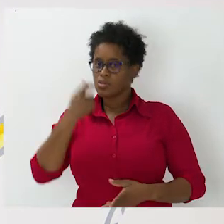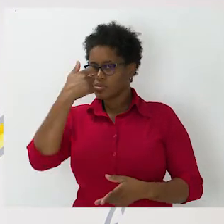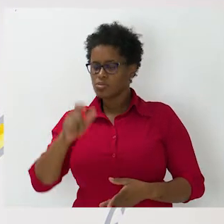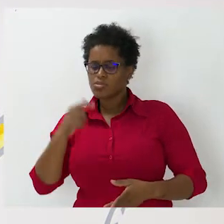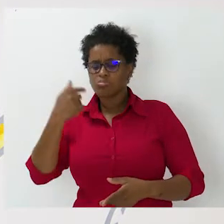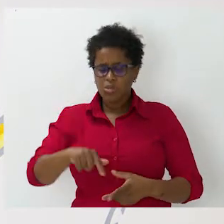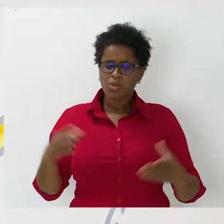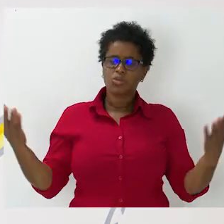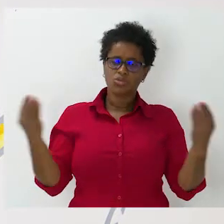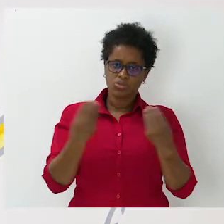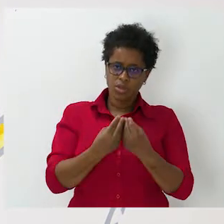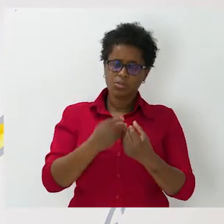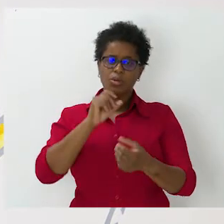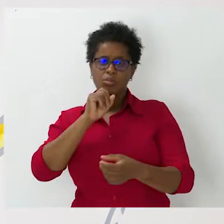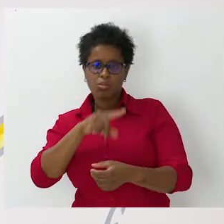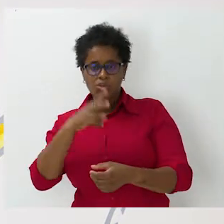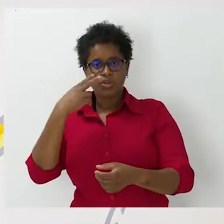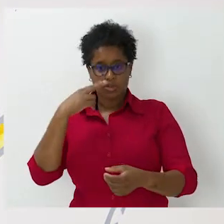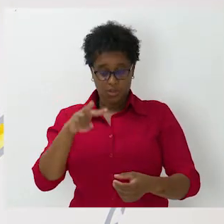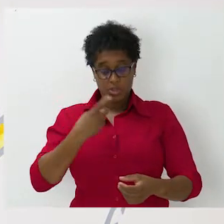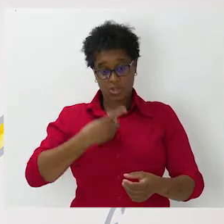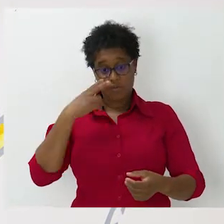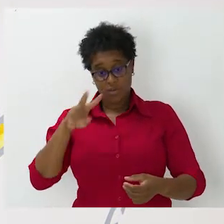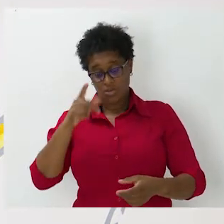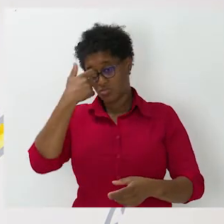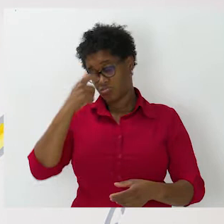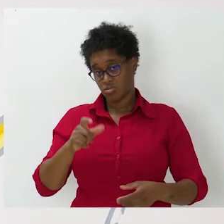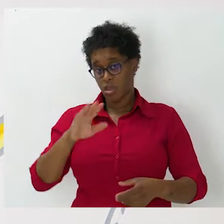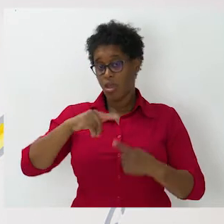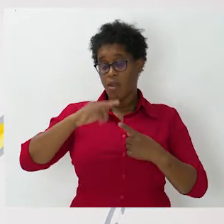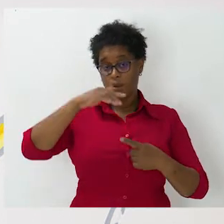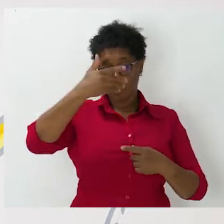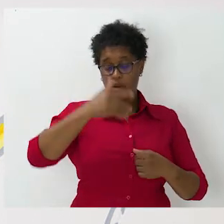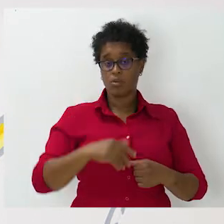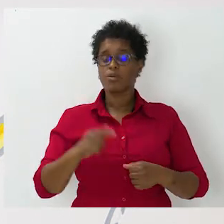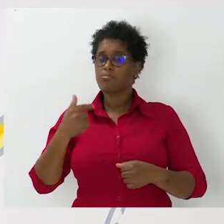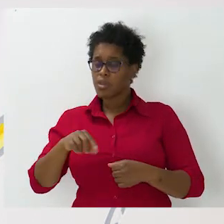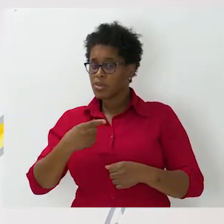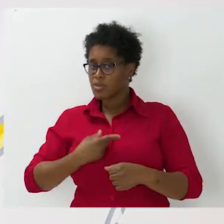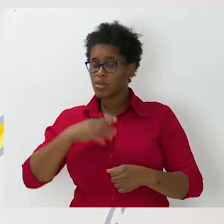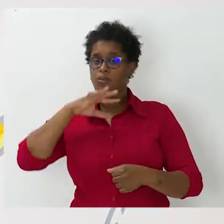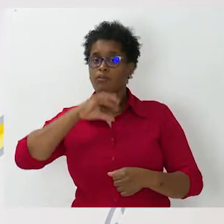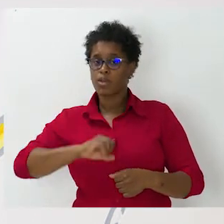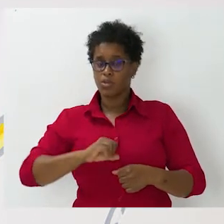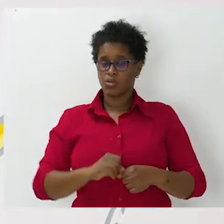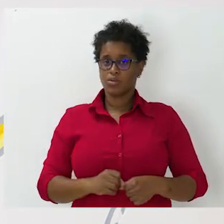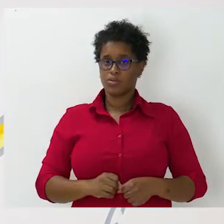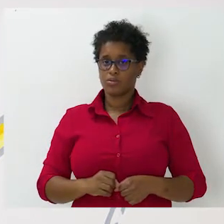reunir para poder ser considerado cidadão. Em primeiro lugar, tem que ser